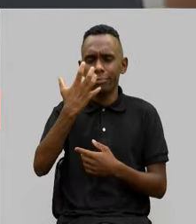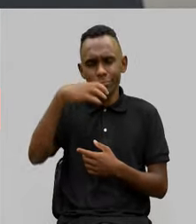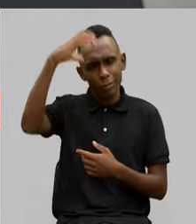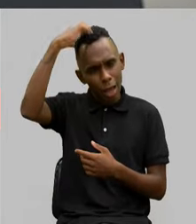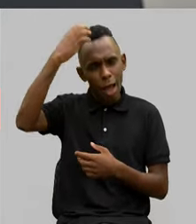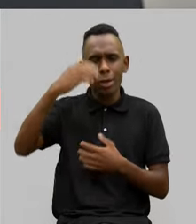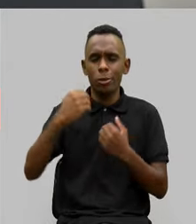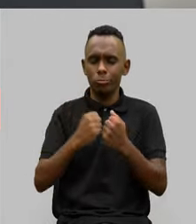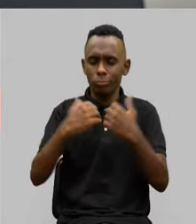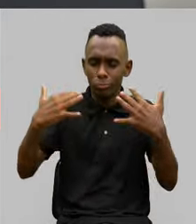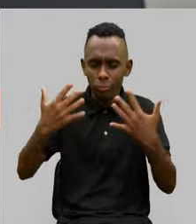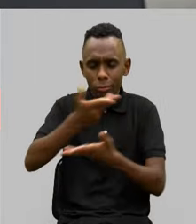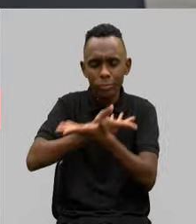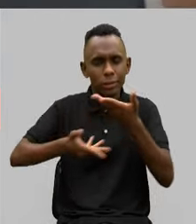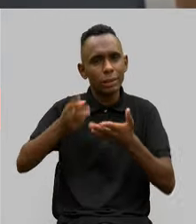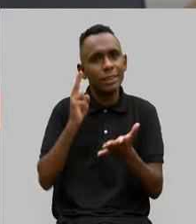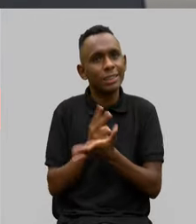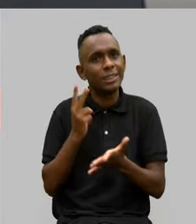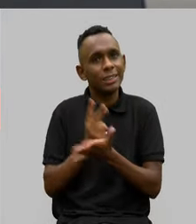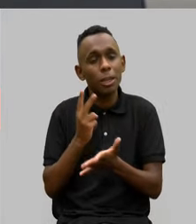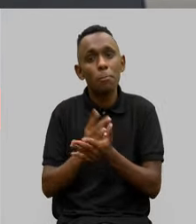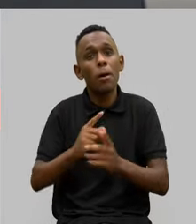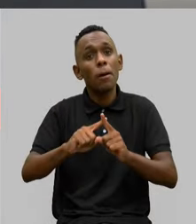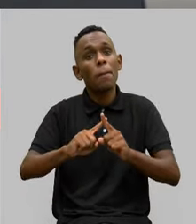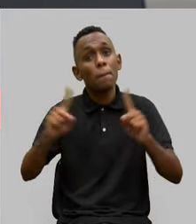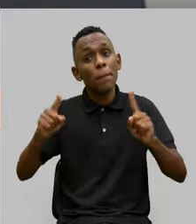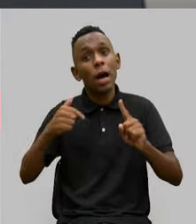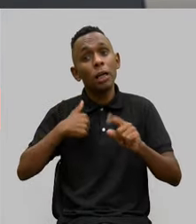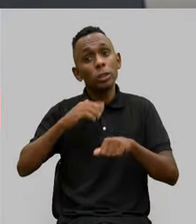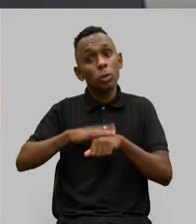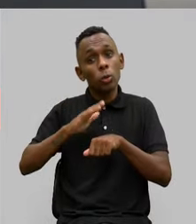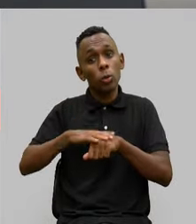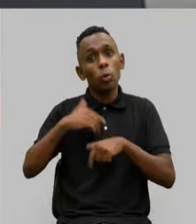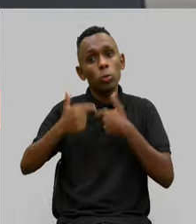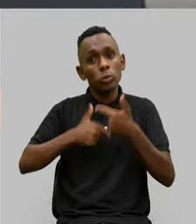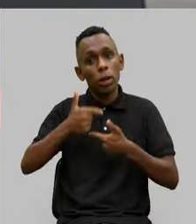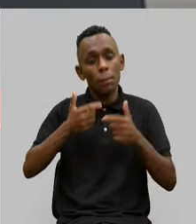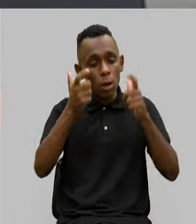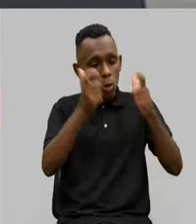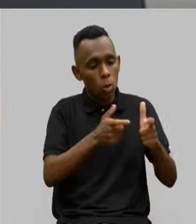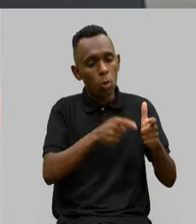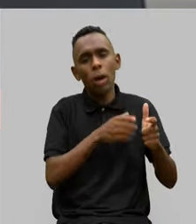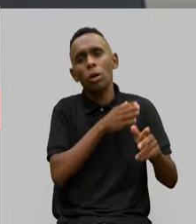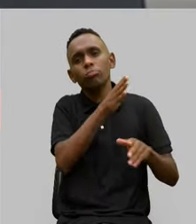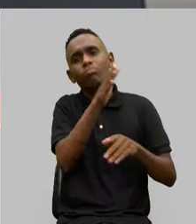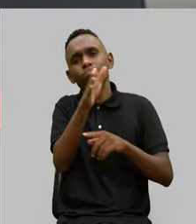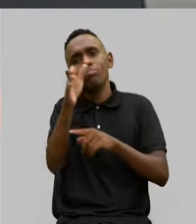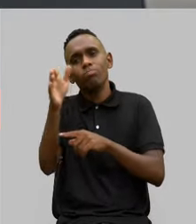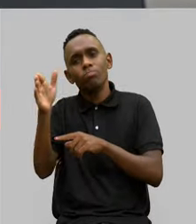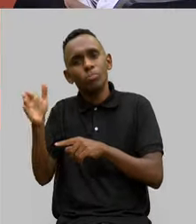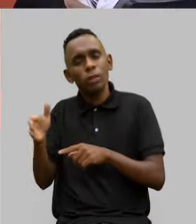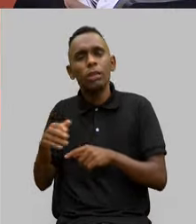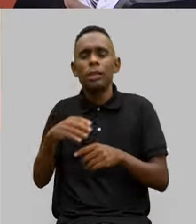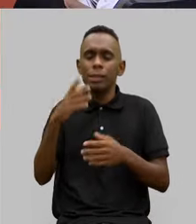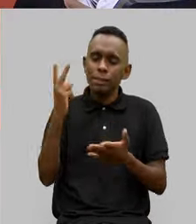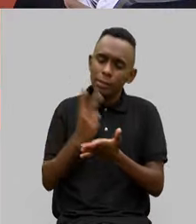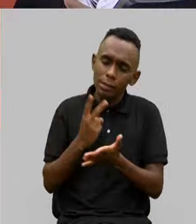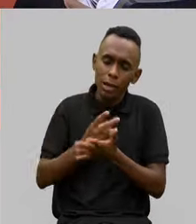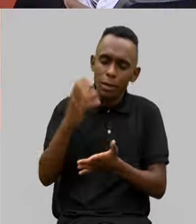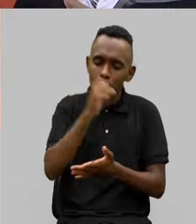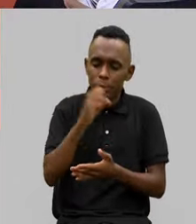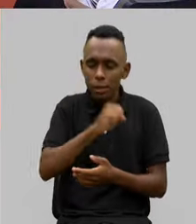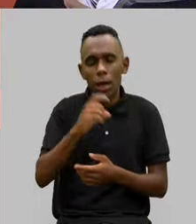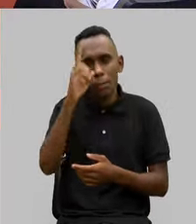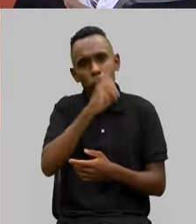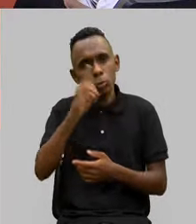Audi mas eu tenho um trabalho mais territorial então viajo bastante então final de semana